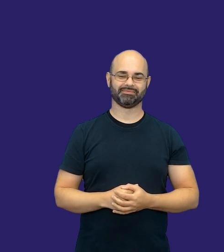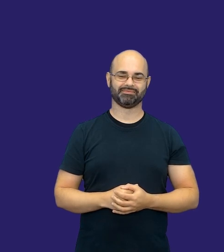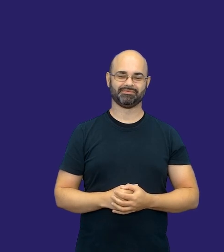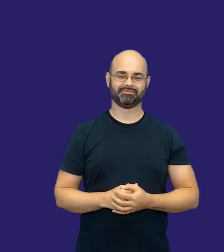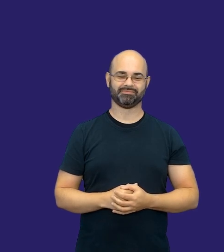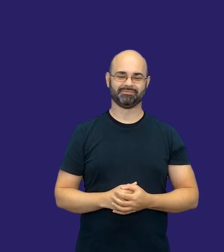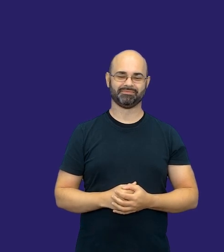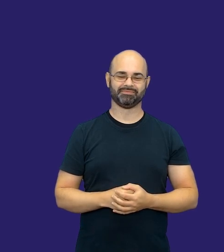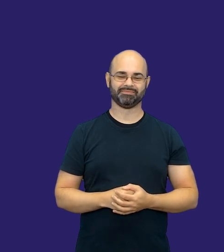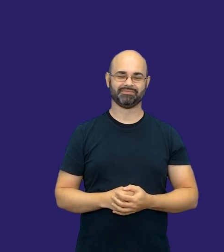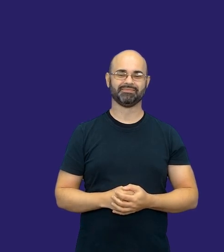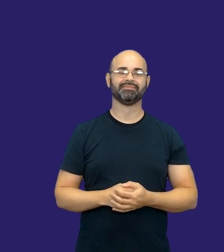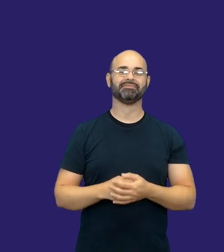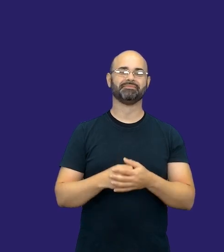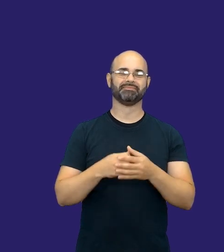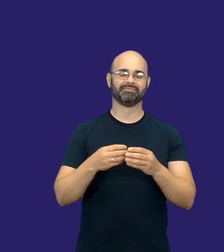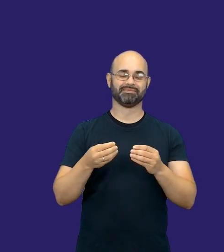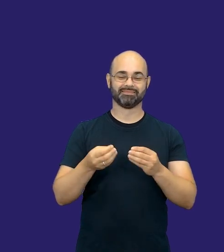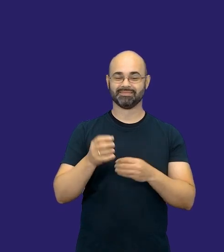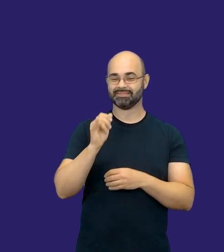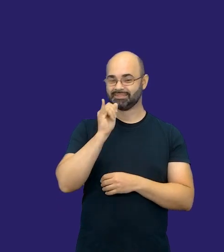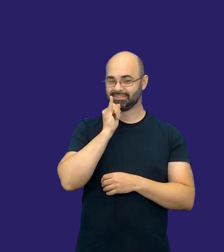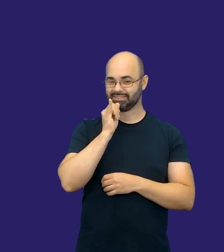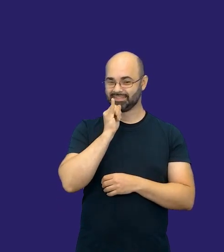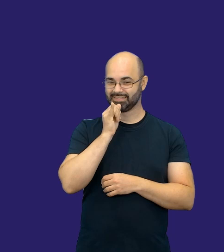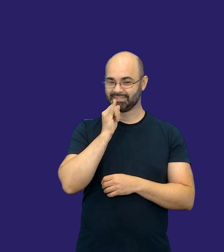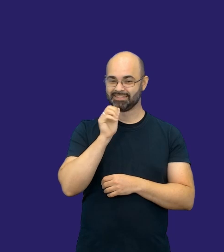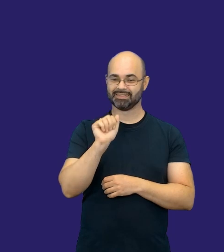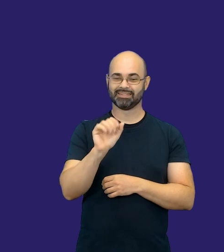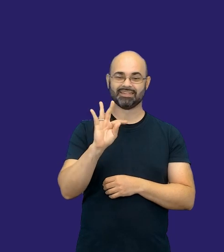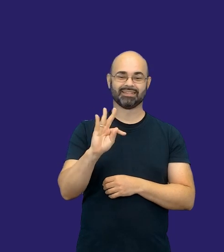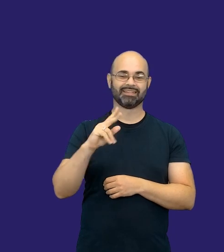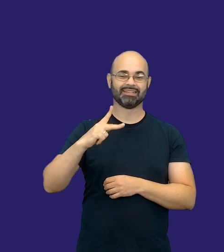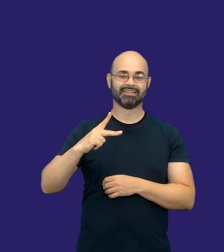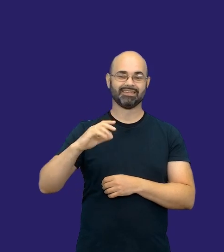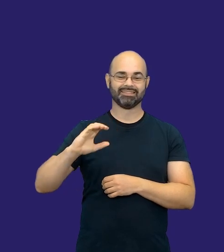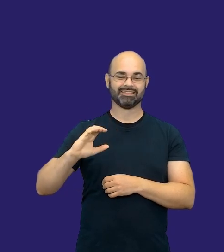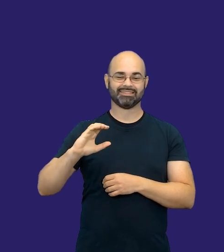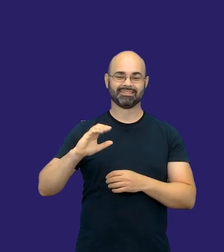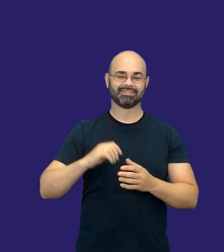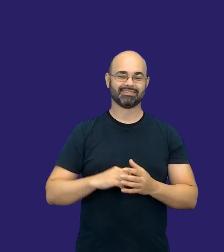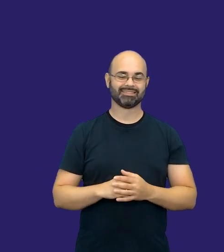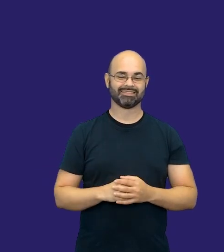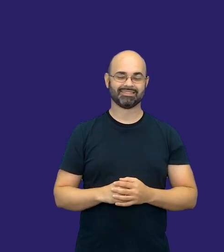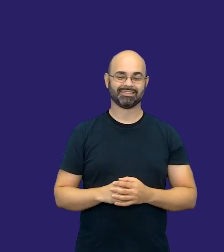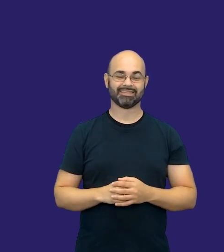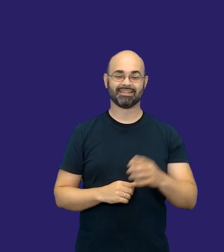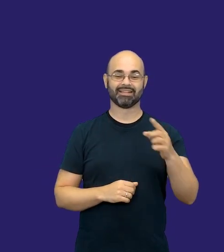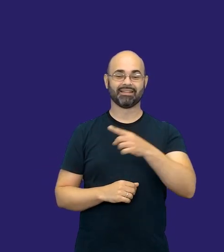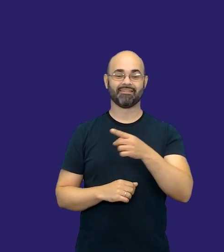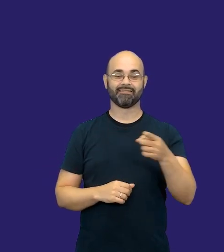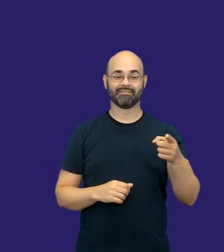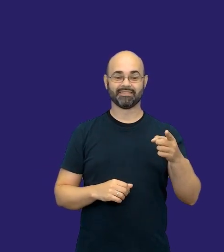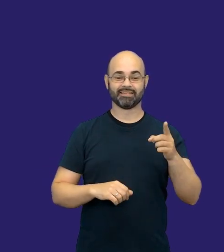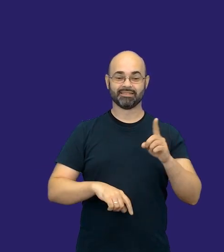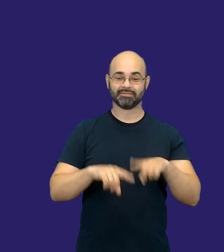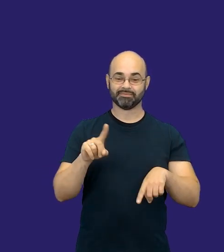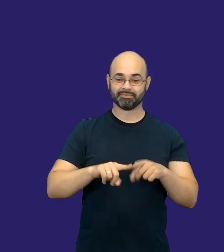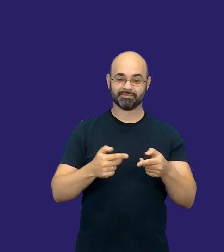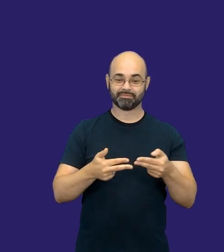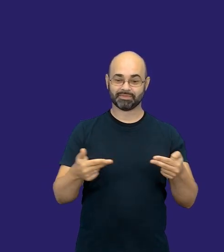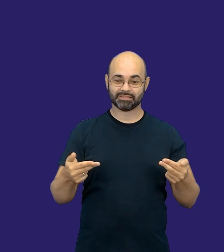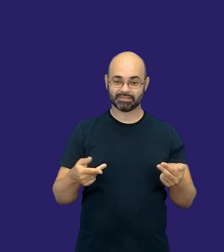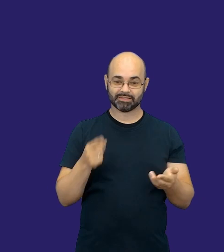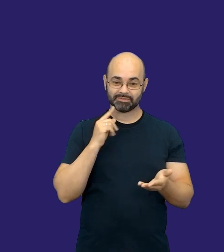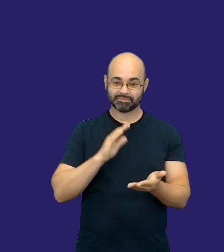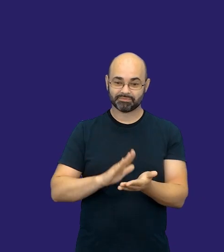dessa transmissão, por exemplo, durante a TPC, ficarão mais fáceis se vocês estiverem aí com o material em mão,